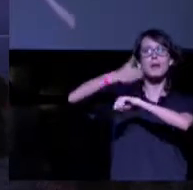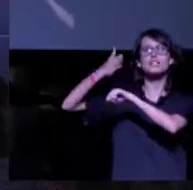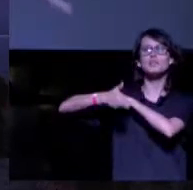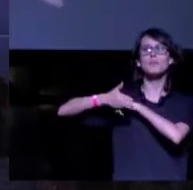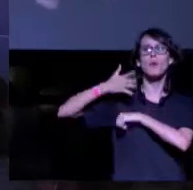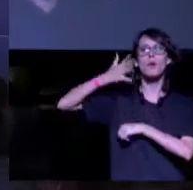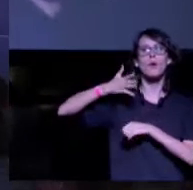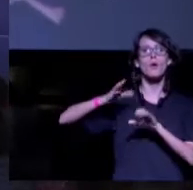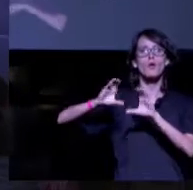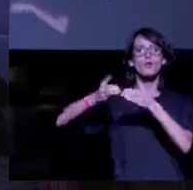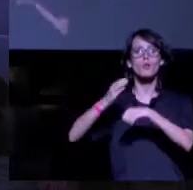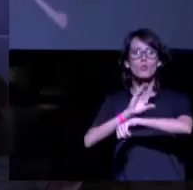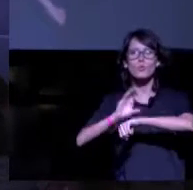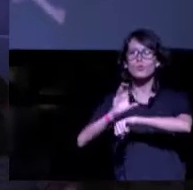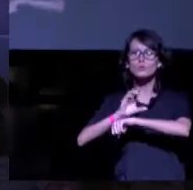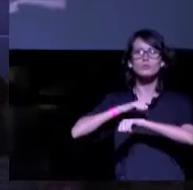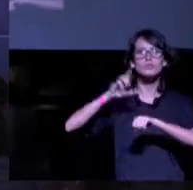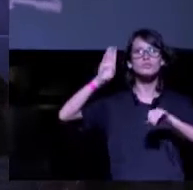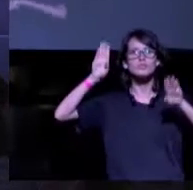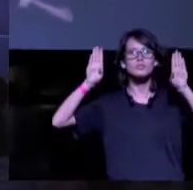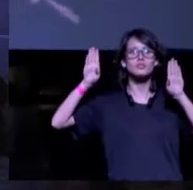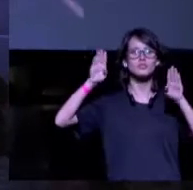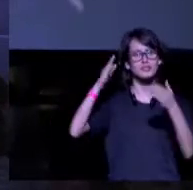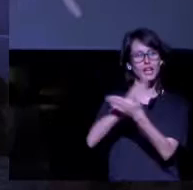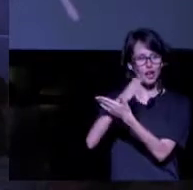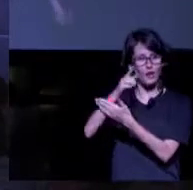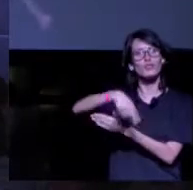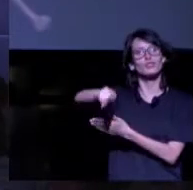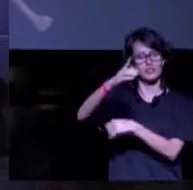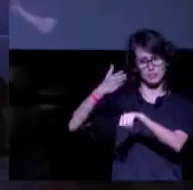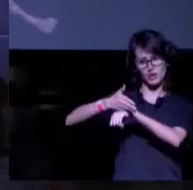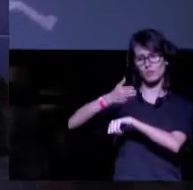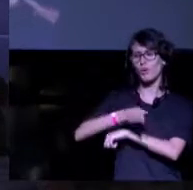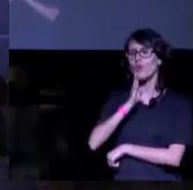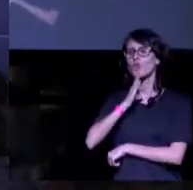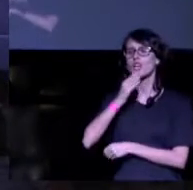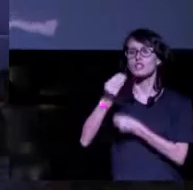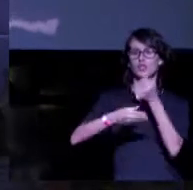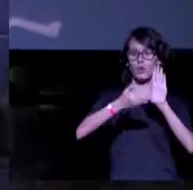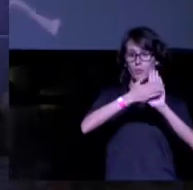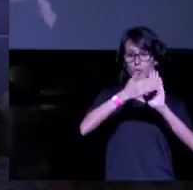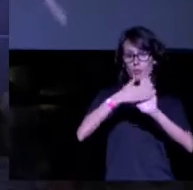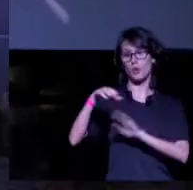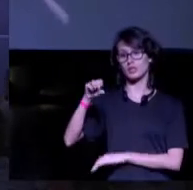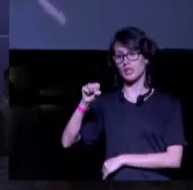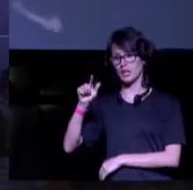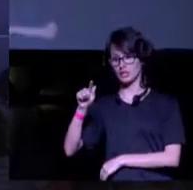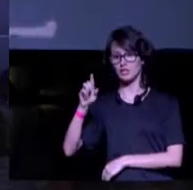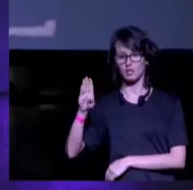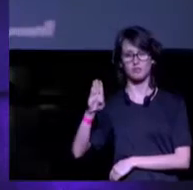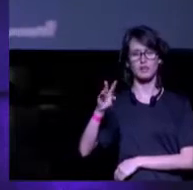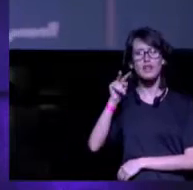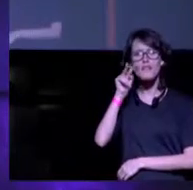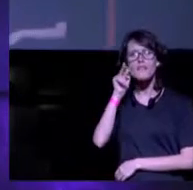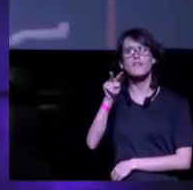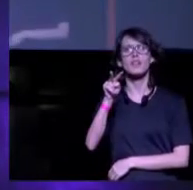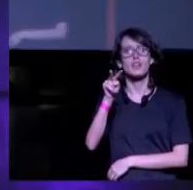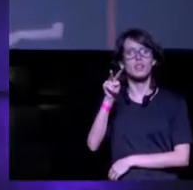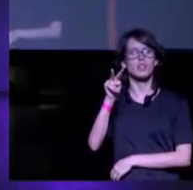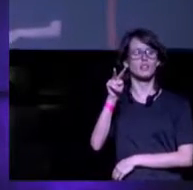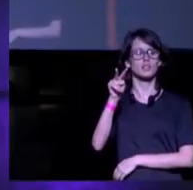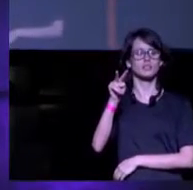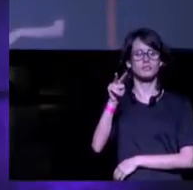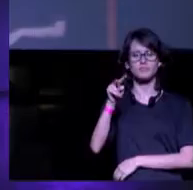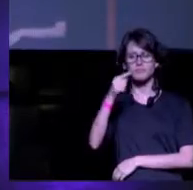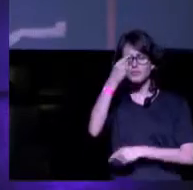alguns tanques têm um beijo a gente tem uma máxima assim que é olhar pra sua prova para